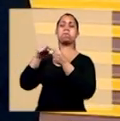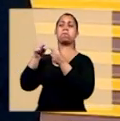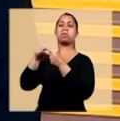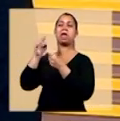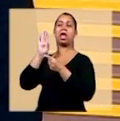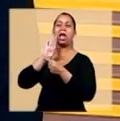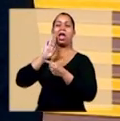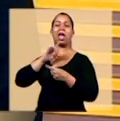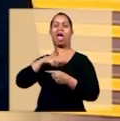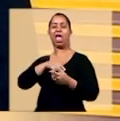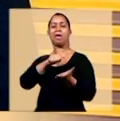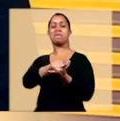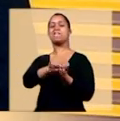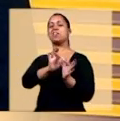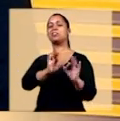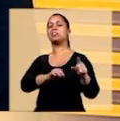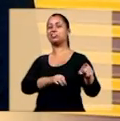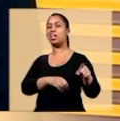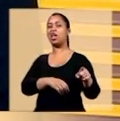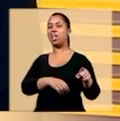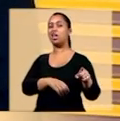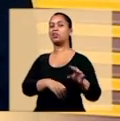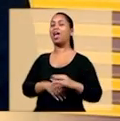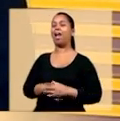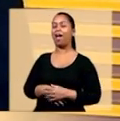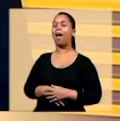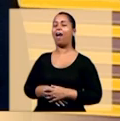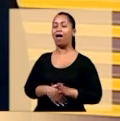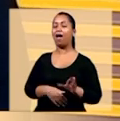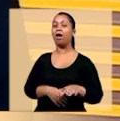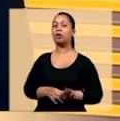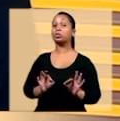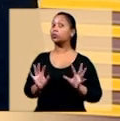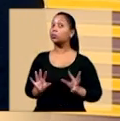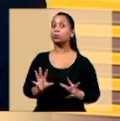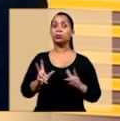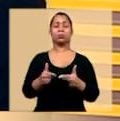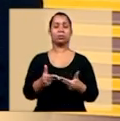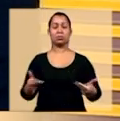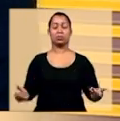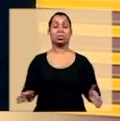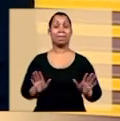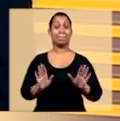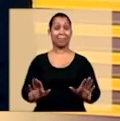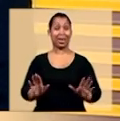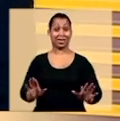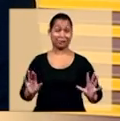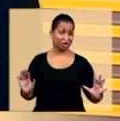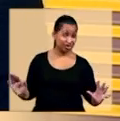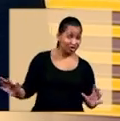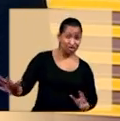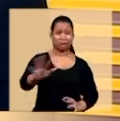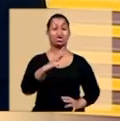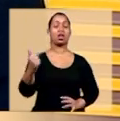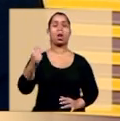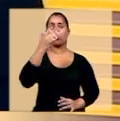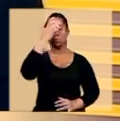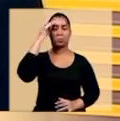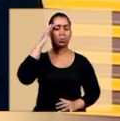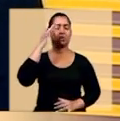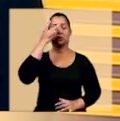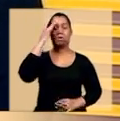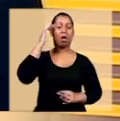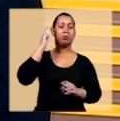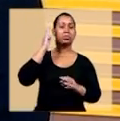com o chefe e fala, que legal, bem feito, né? Você fez um negócio para mim outro dia, agora você está levando do chefe. Então tem tudo isso. Mas, de forma geral,